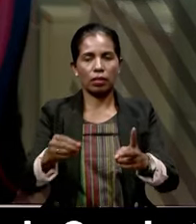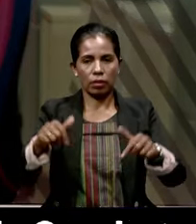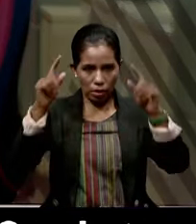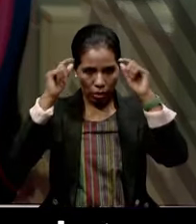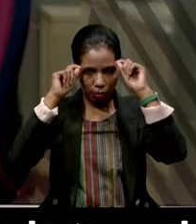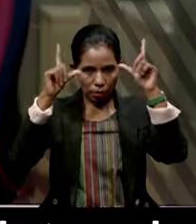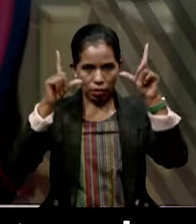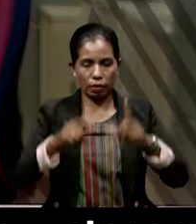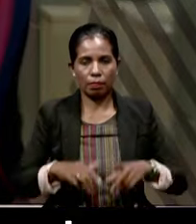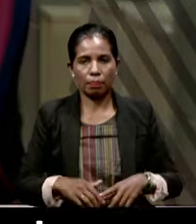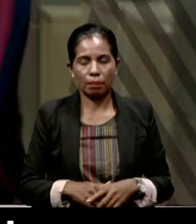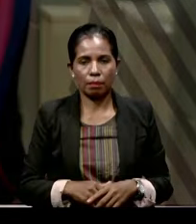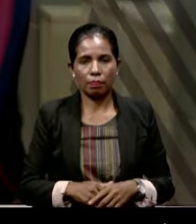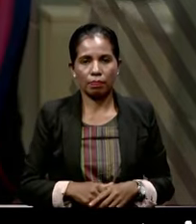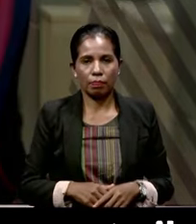Timor-Leste.